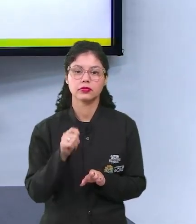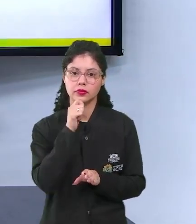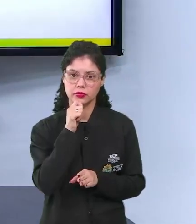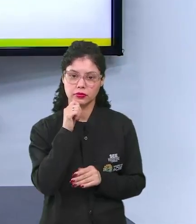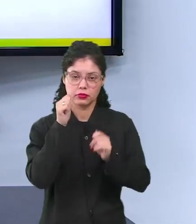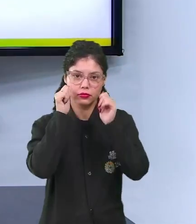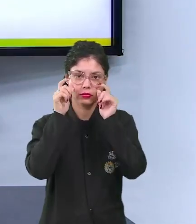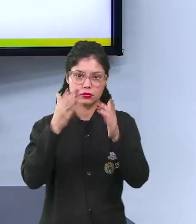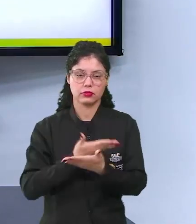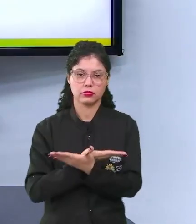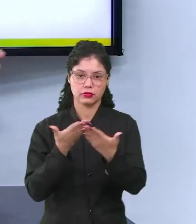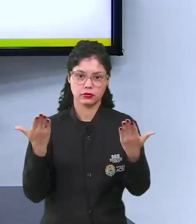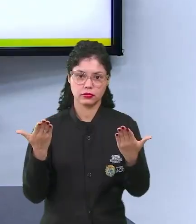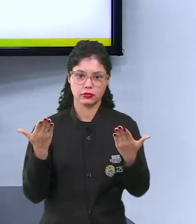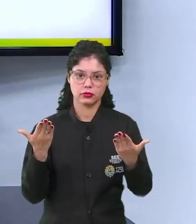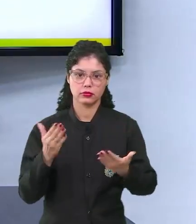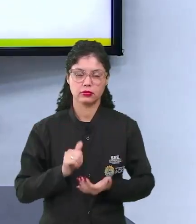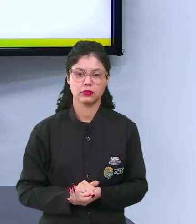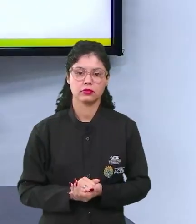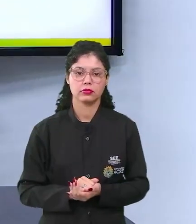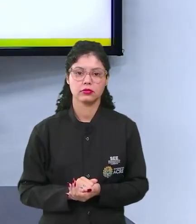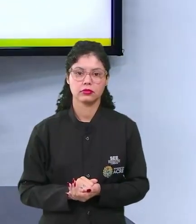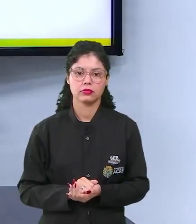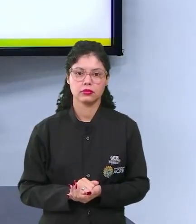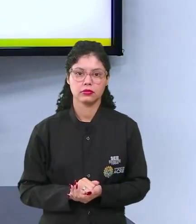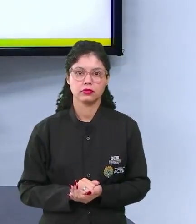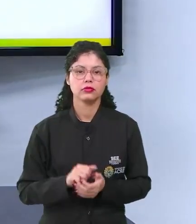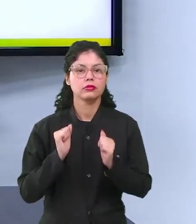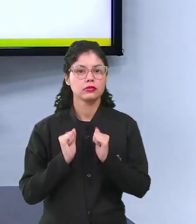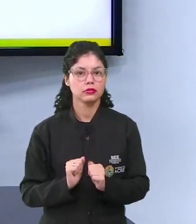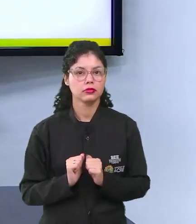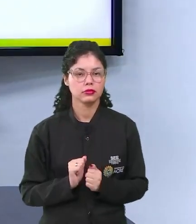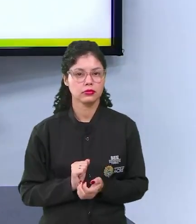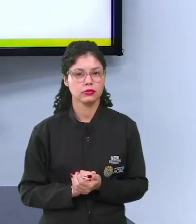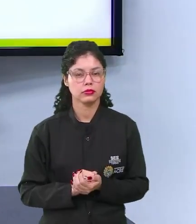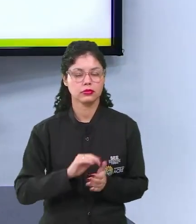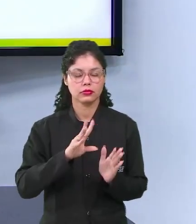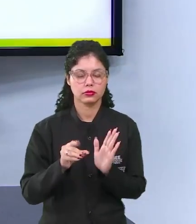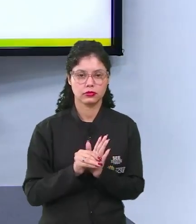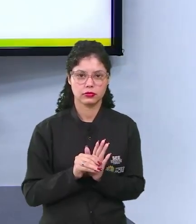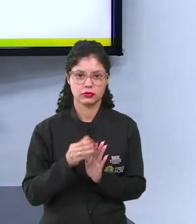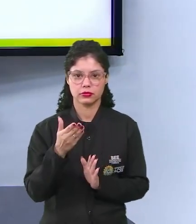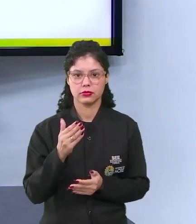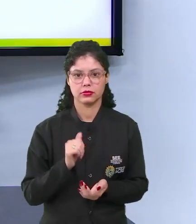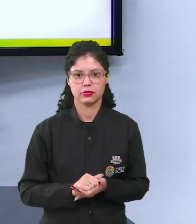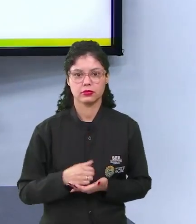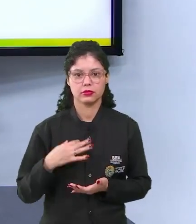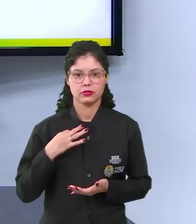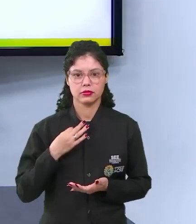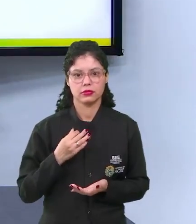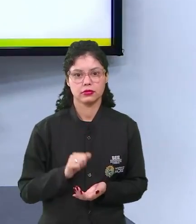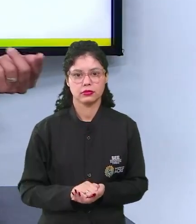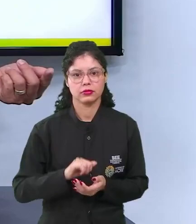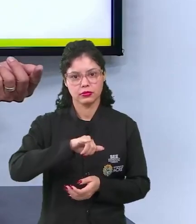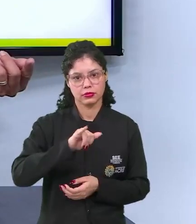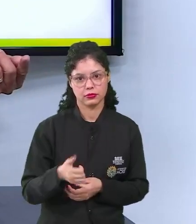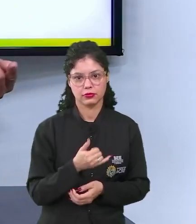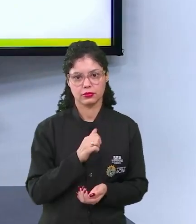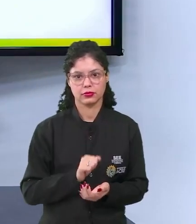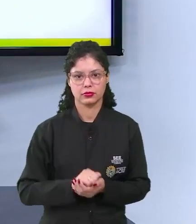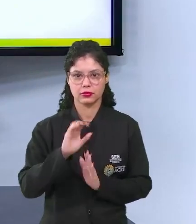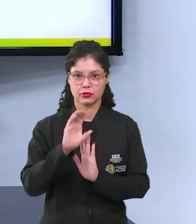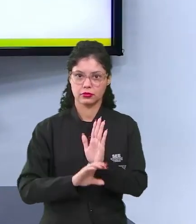audiência, de tudo que vocês puderam colocar aí à disposição para aproveitar bem